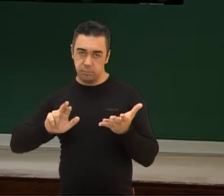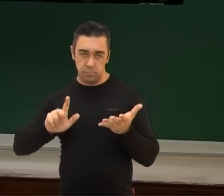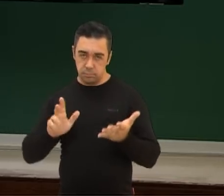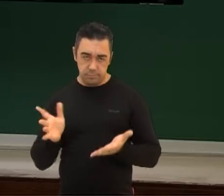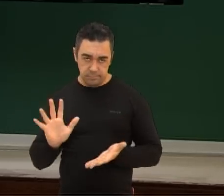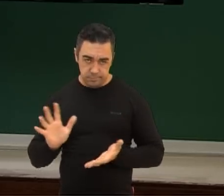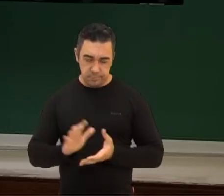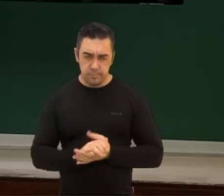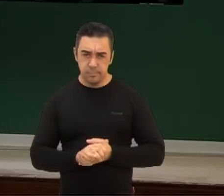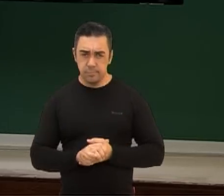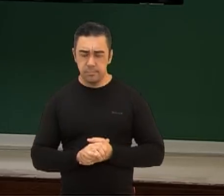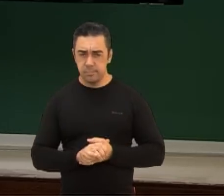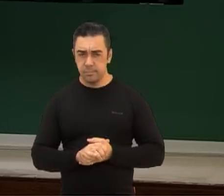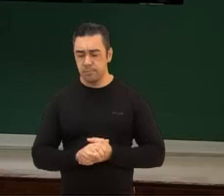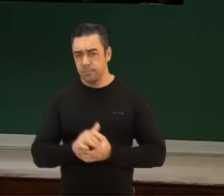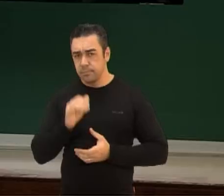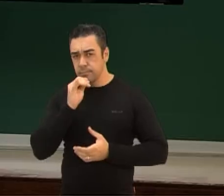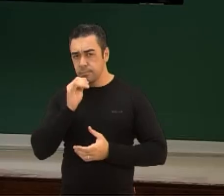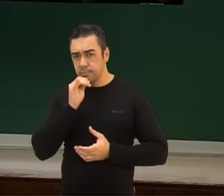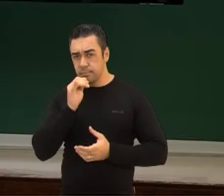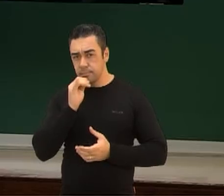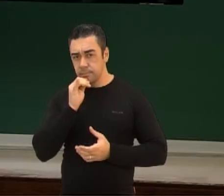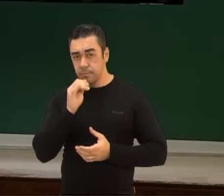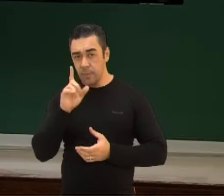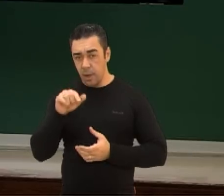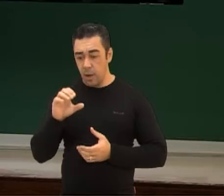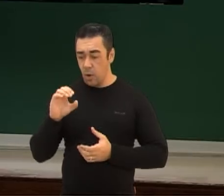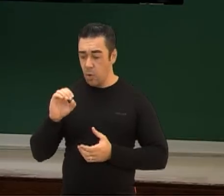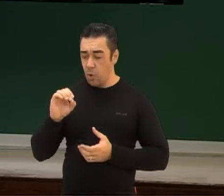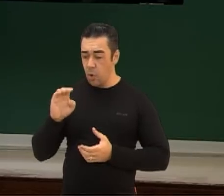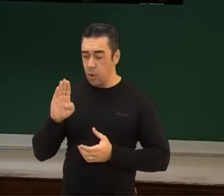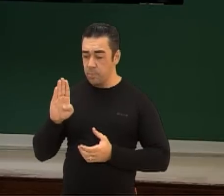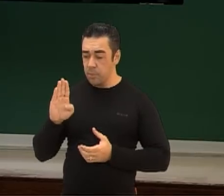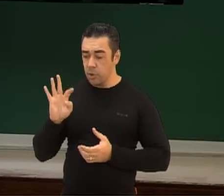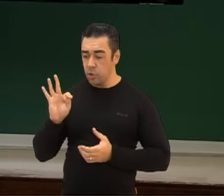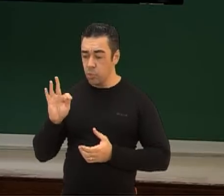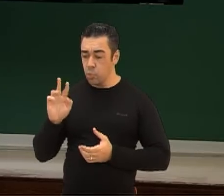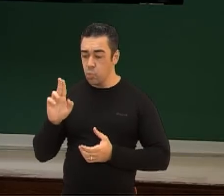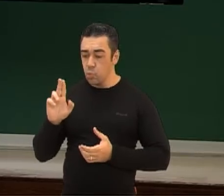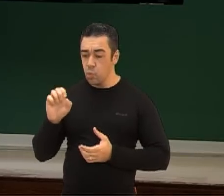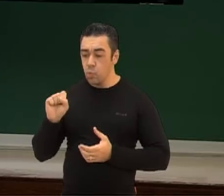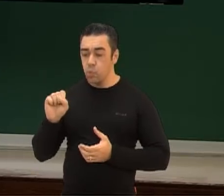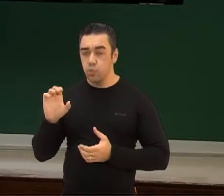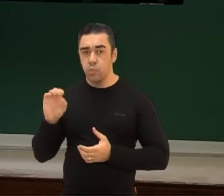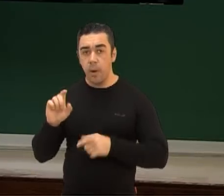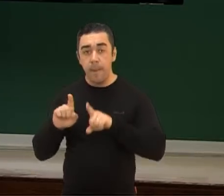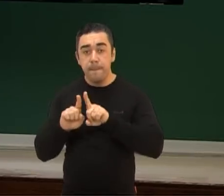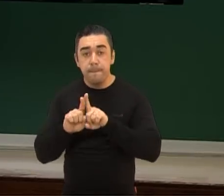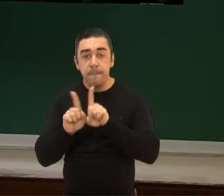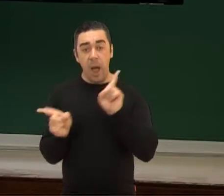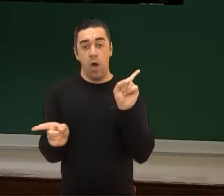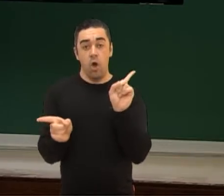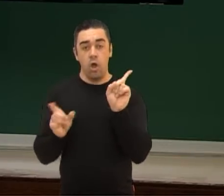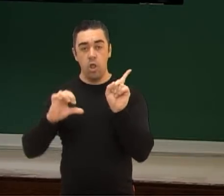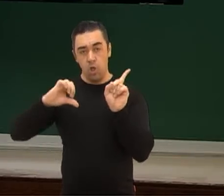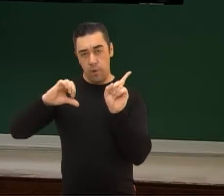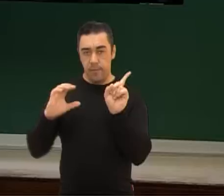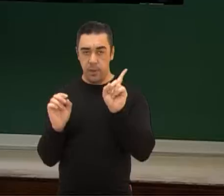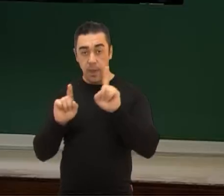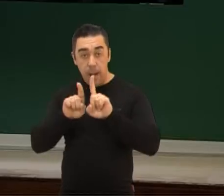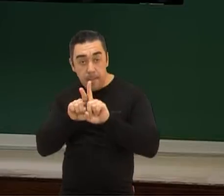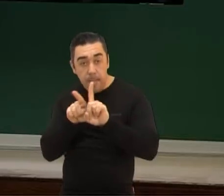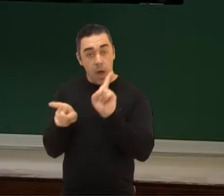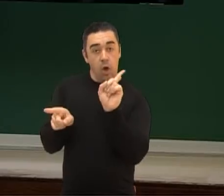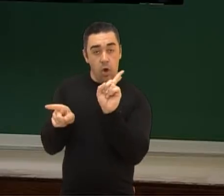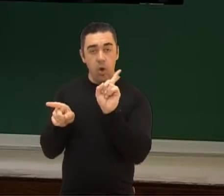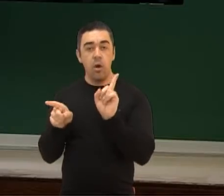ângulo reto. Ele é um ângulo obtuso, né? Por quê? Porque a abertura dele é maior que 90 graus,